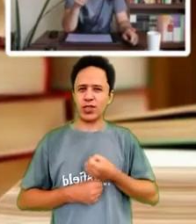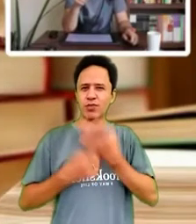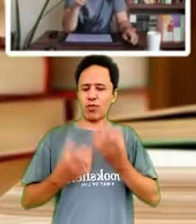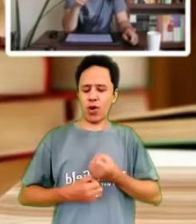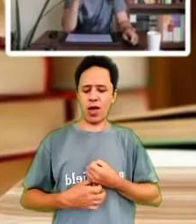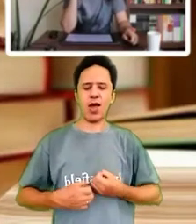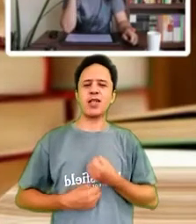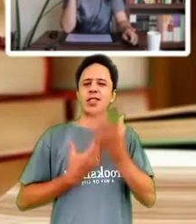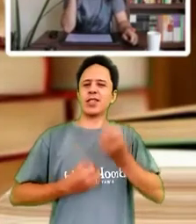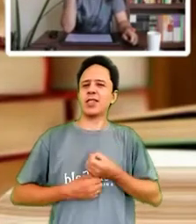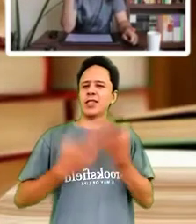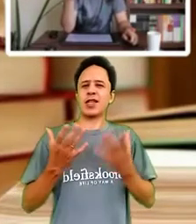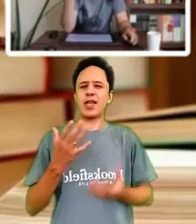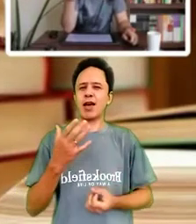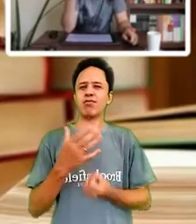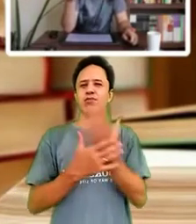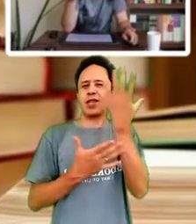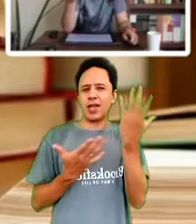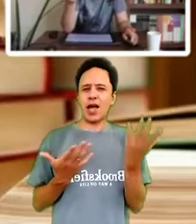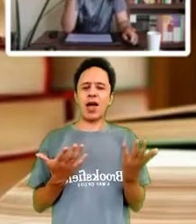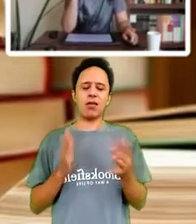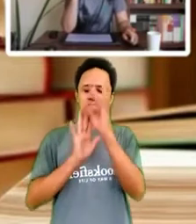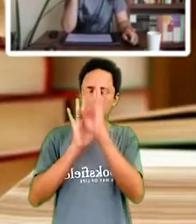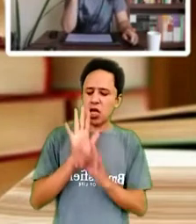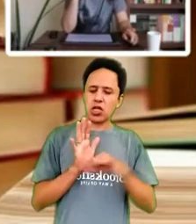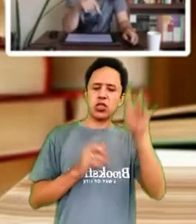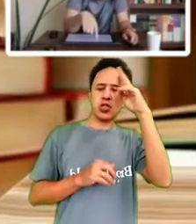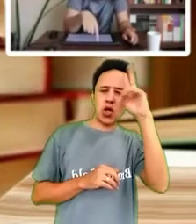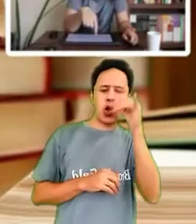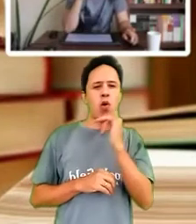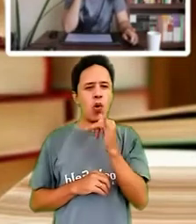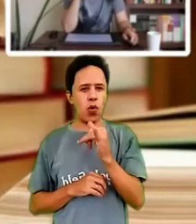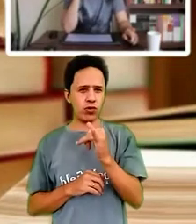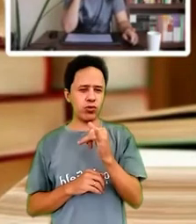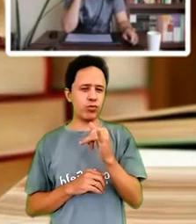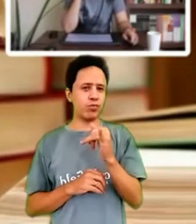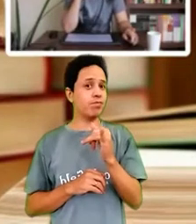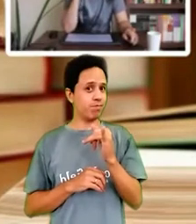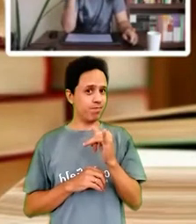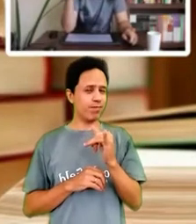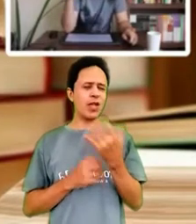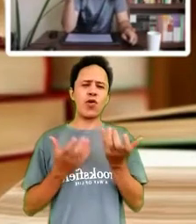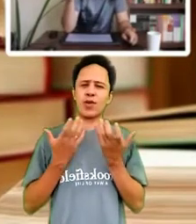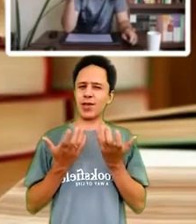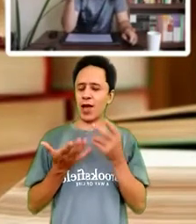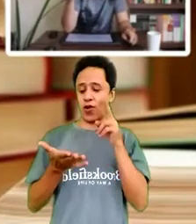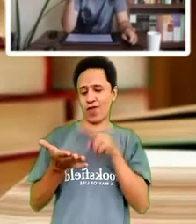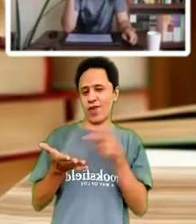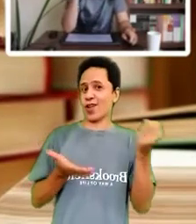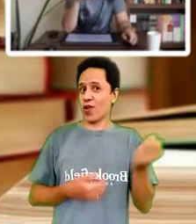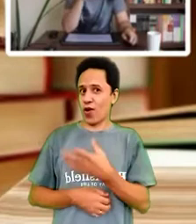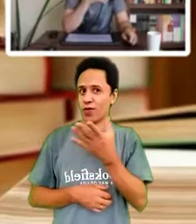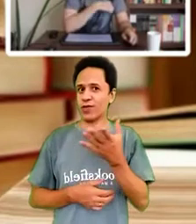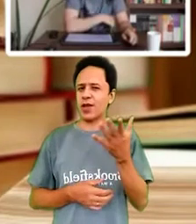criar poesias, ou textos, histórias, contos, não vou pedir nos comentários não. Mas eu tô querendo ler coisa nova,